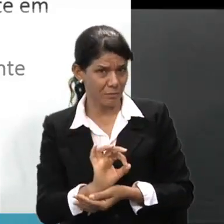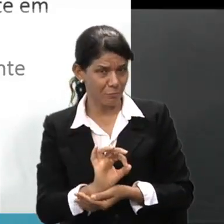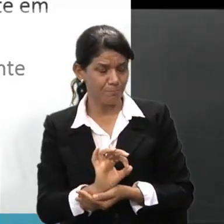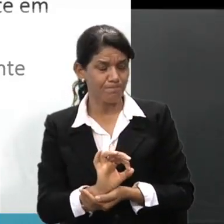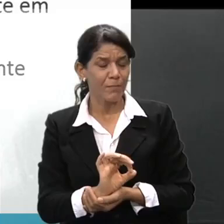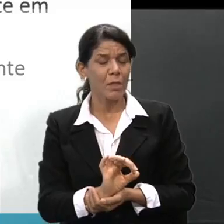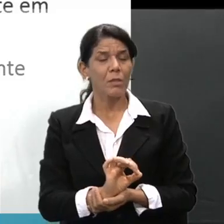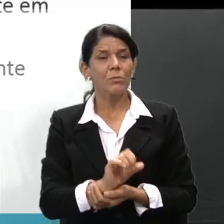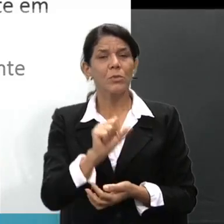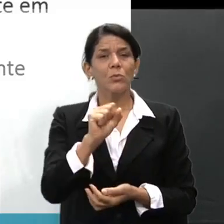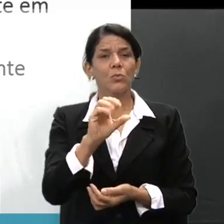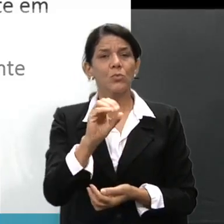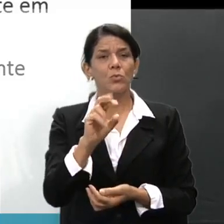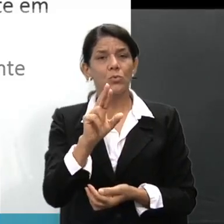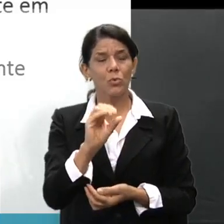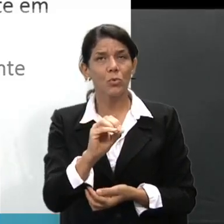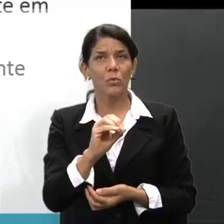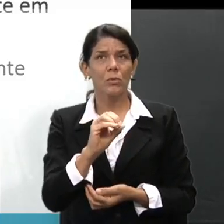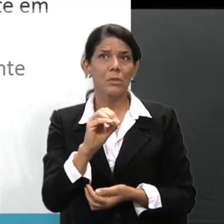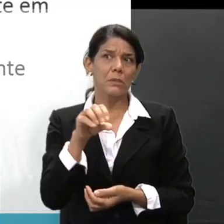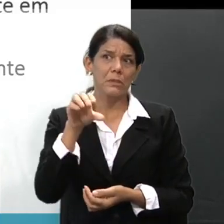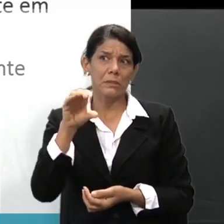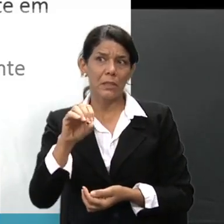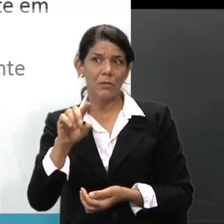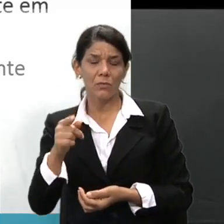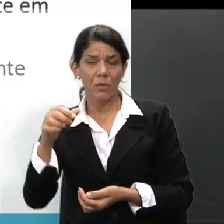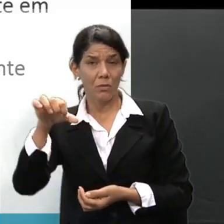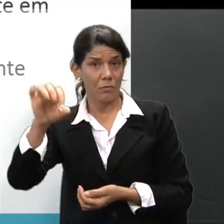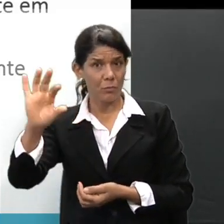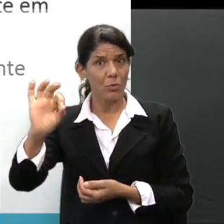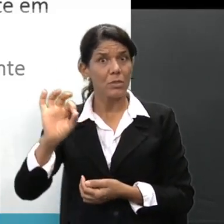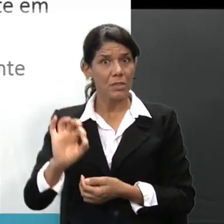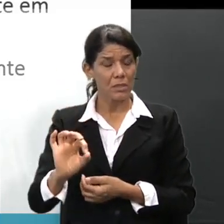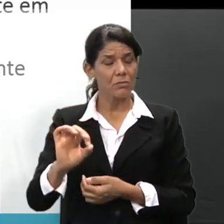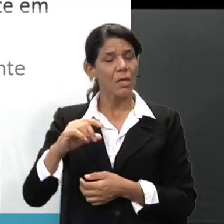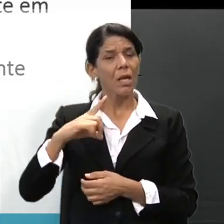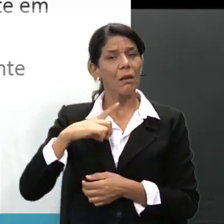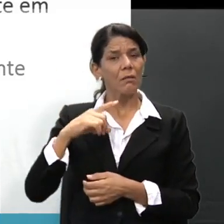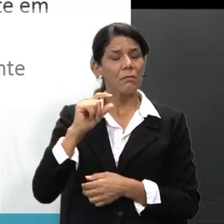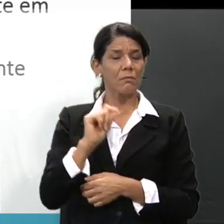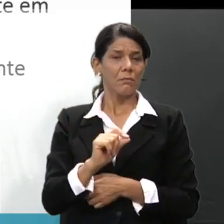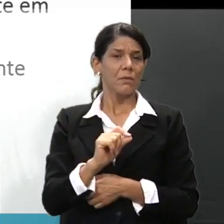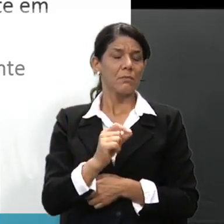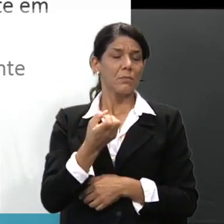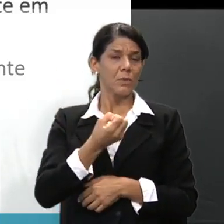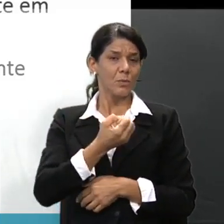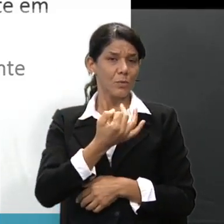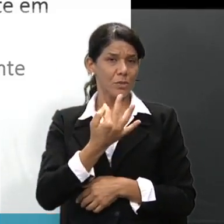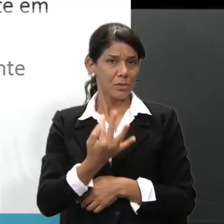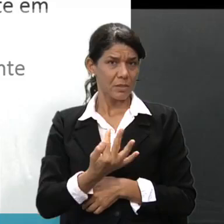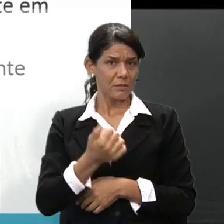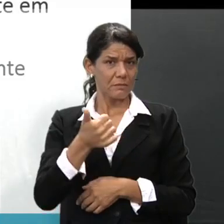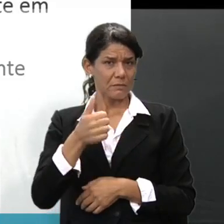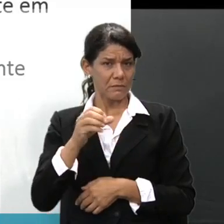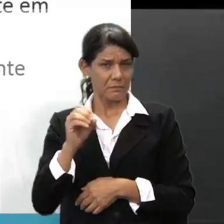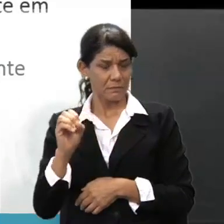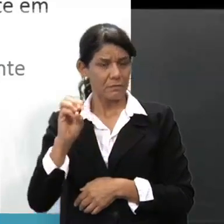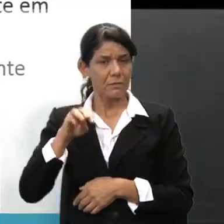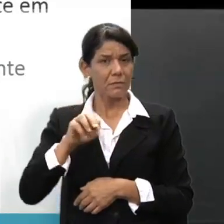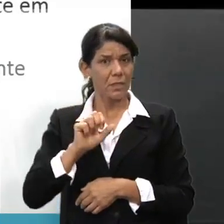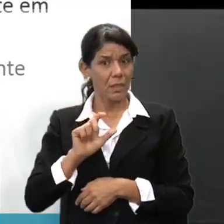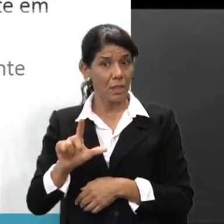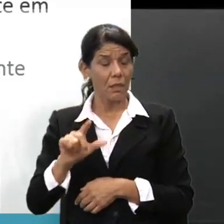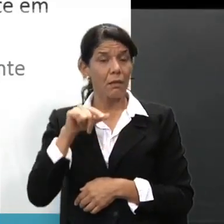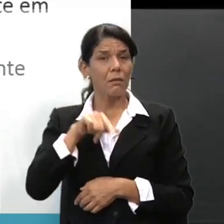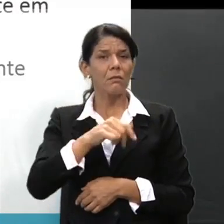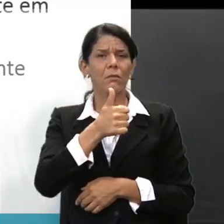de 0,9%, ele se apresenta normalmente numa quantidade de 100 ml,